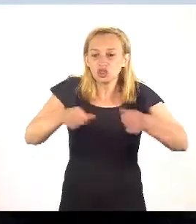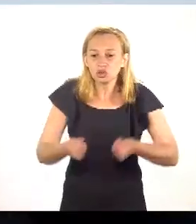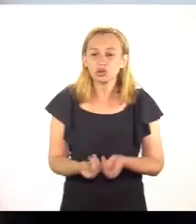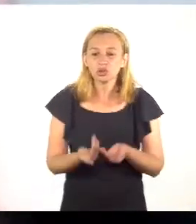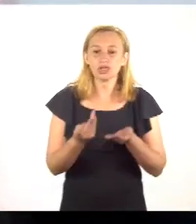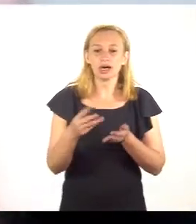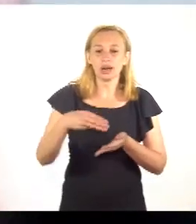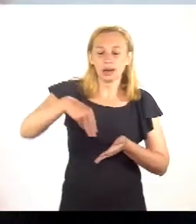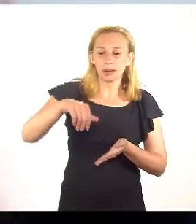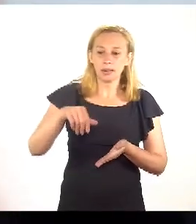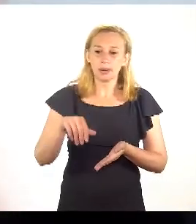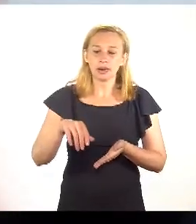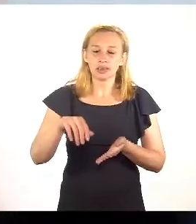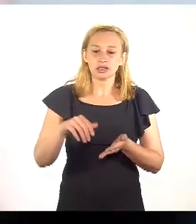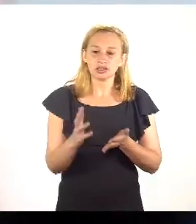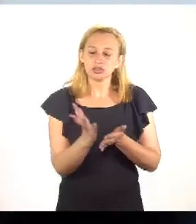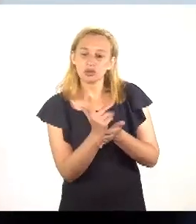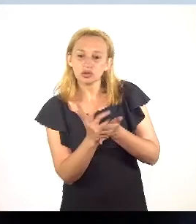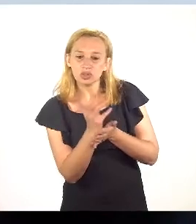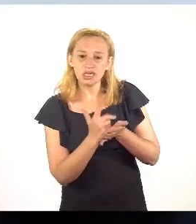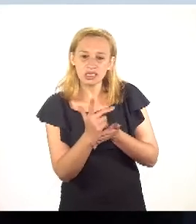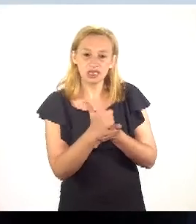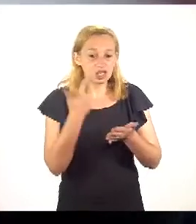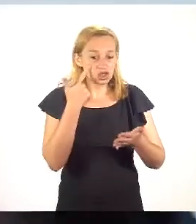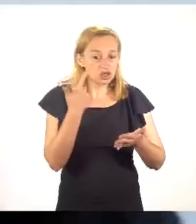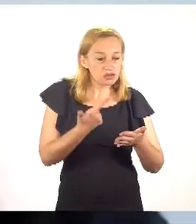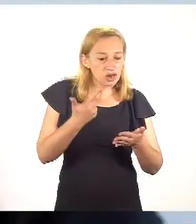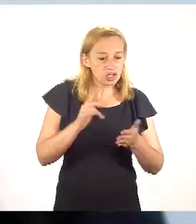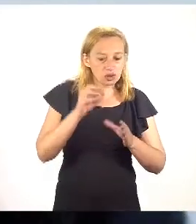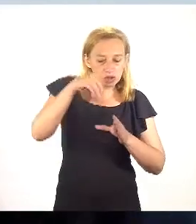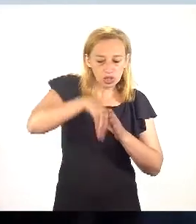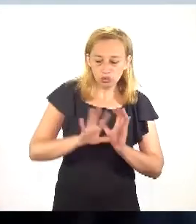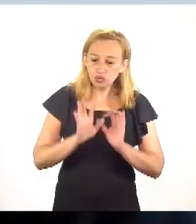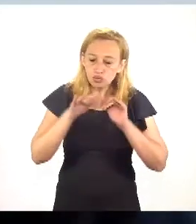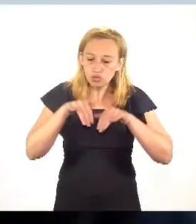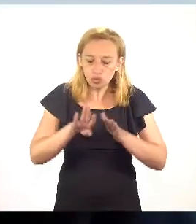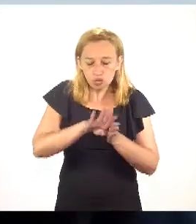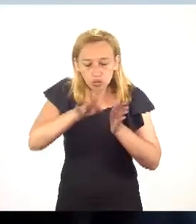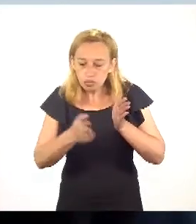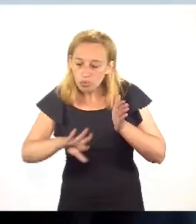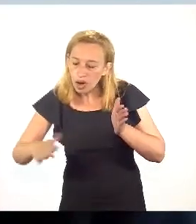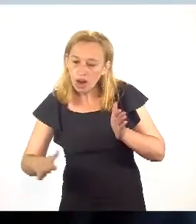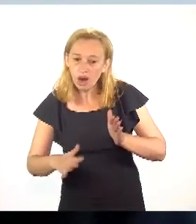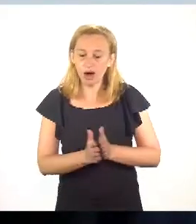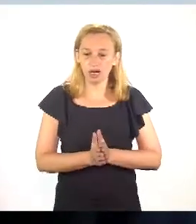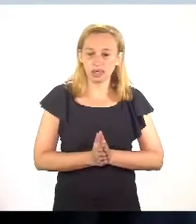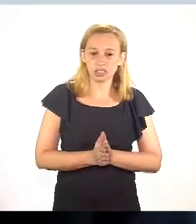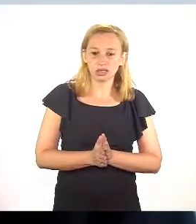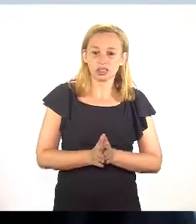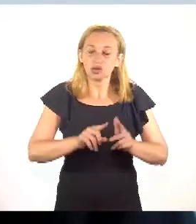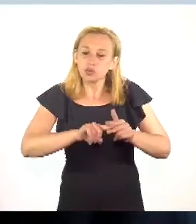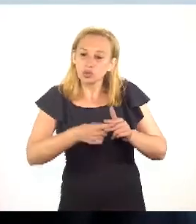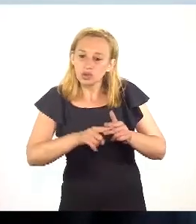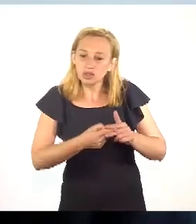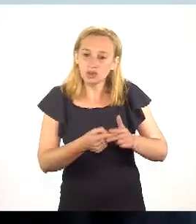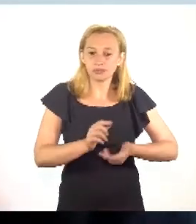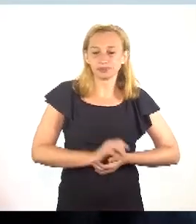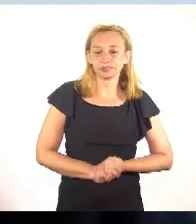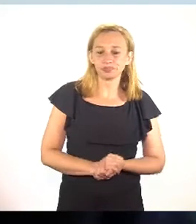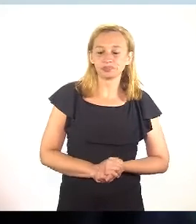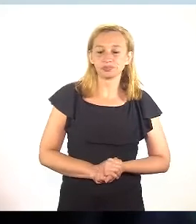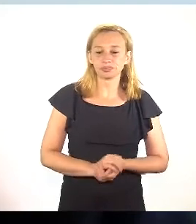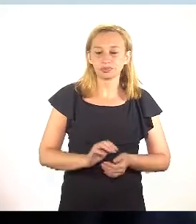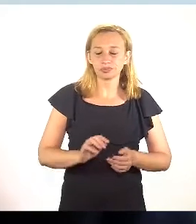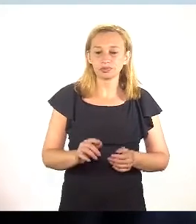Então, a plataforma propriamente dita, o que a gente vê no mar, né? O escopo de trabalho nosso era manutenção e instalação